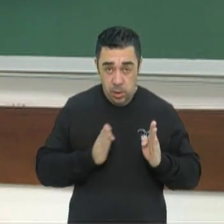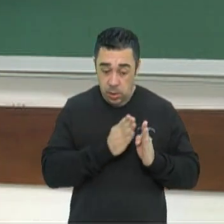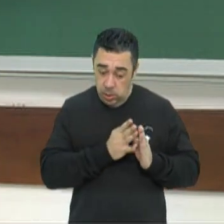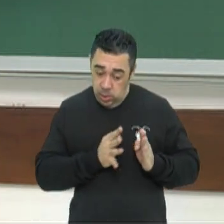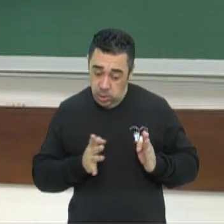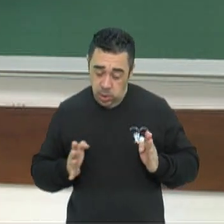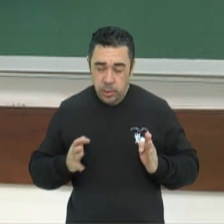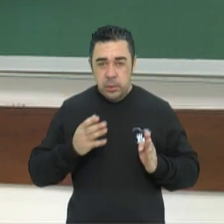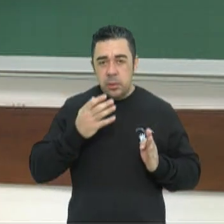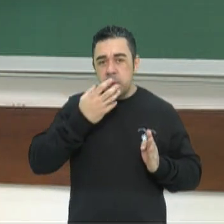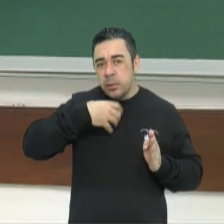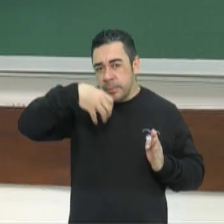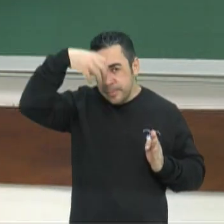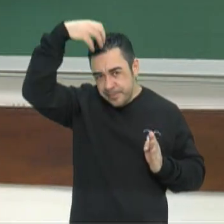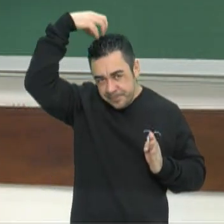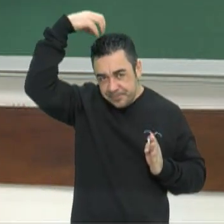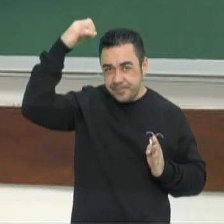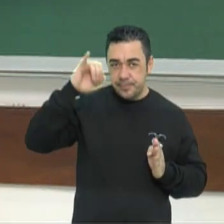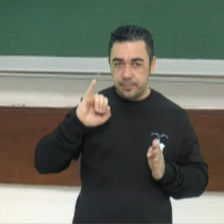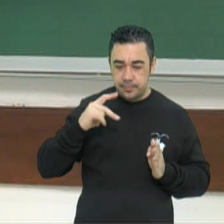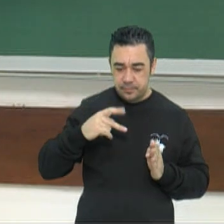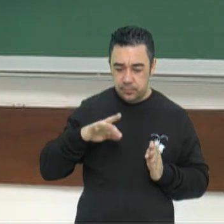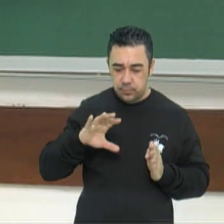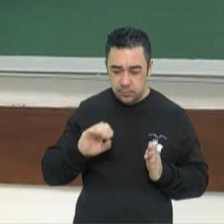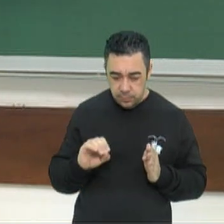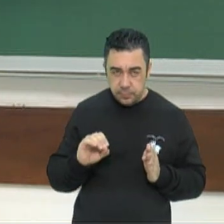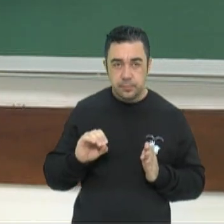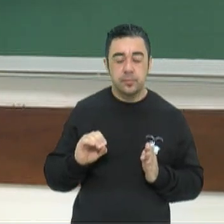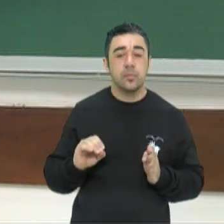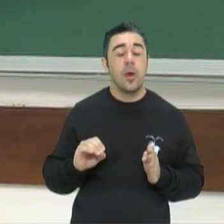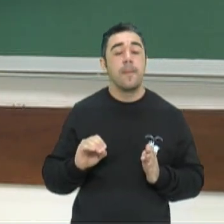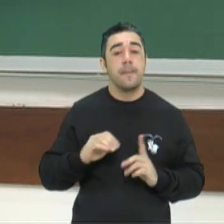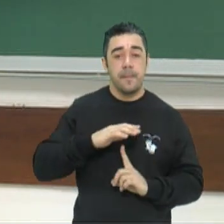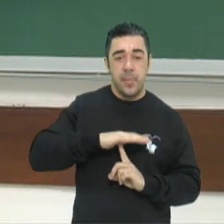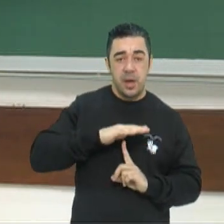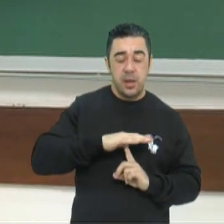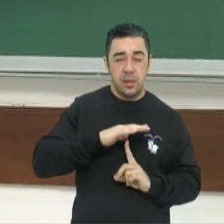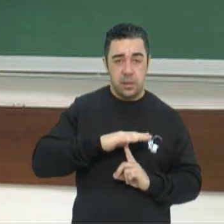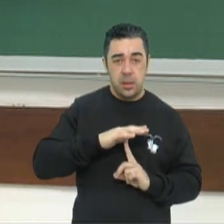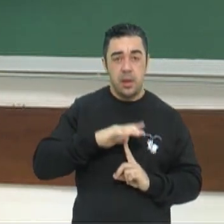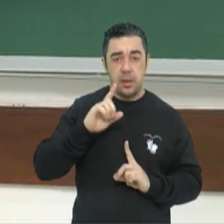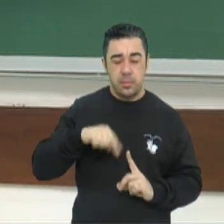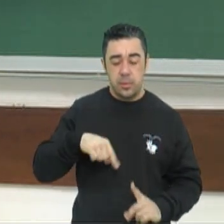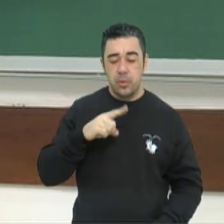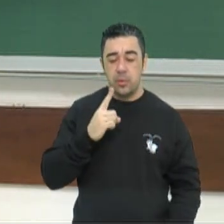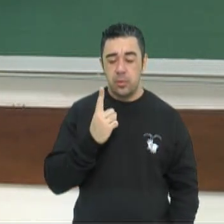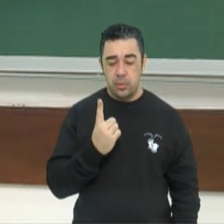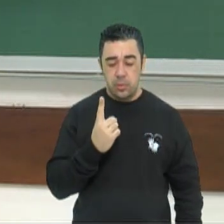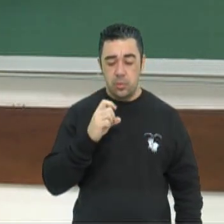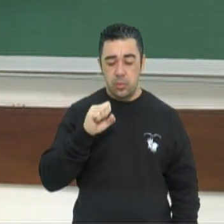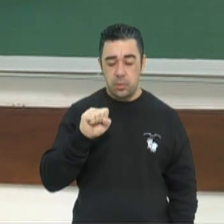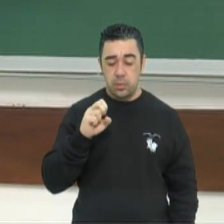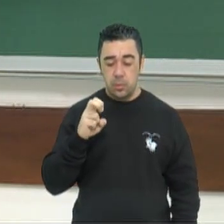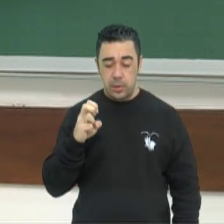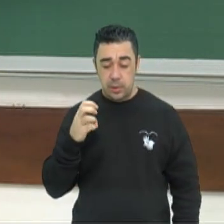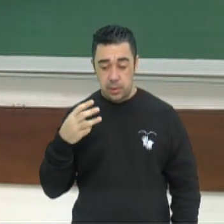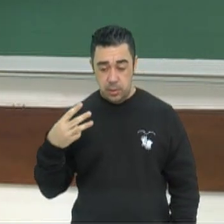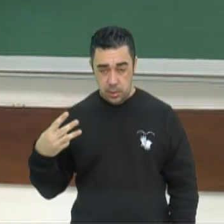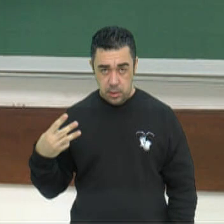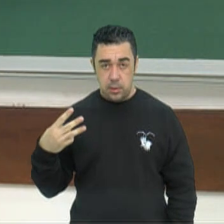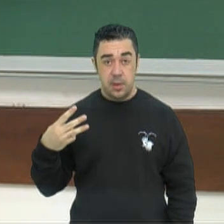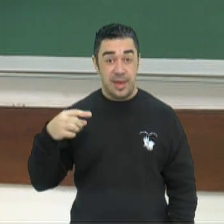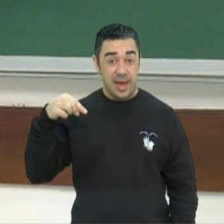o Paraná se tornou uma província, certo? Em 1853, tá? E o que vai